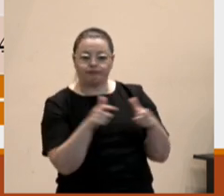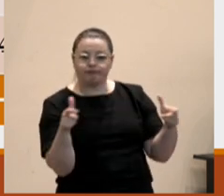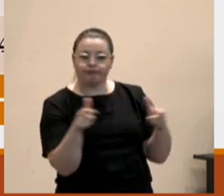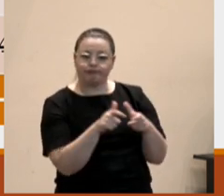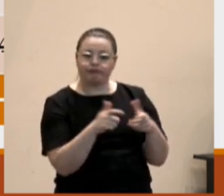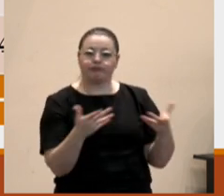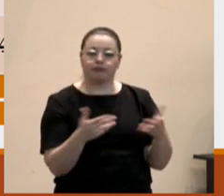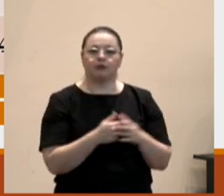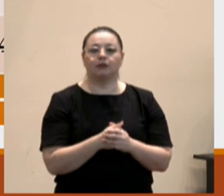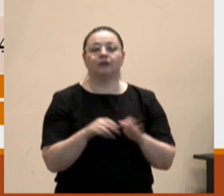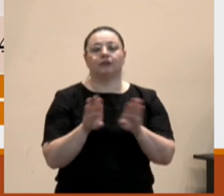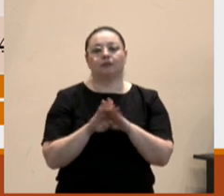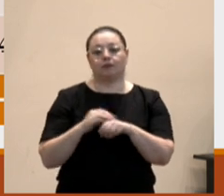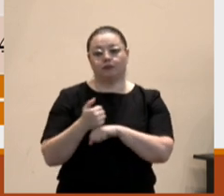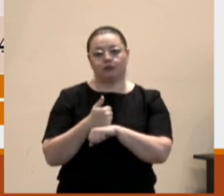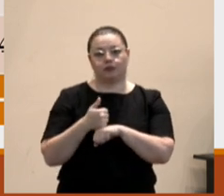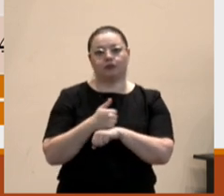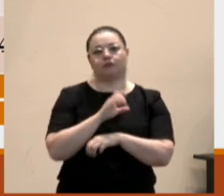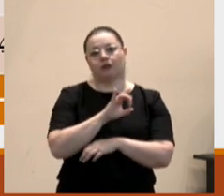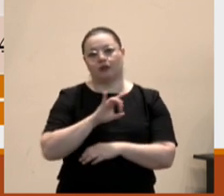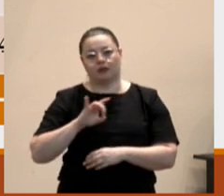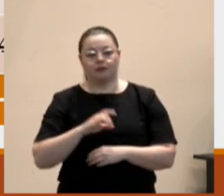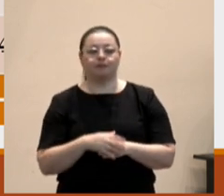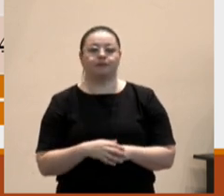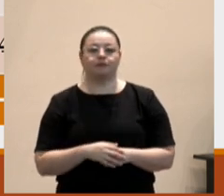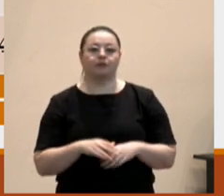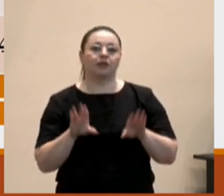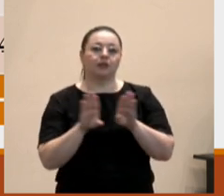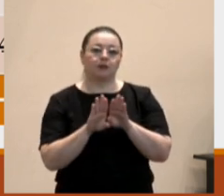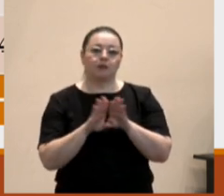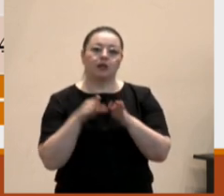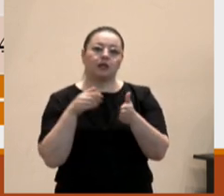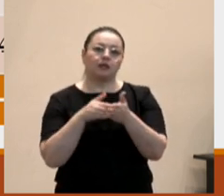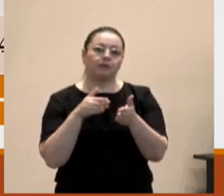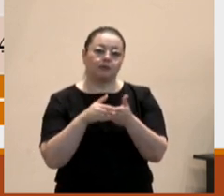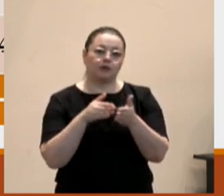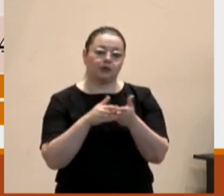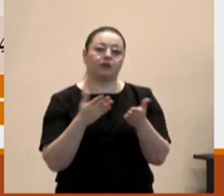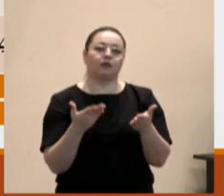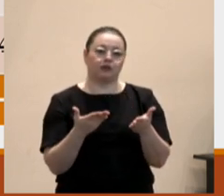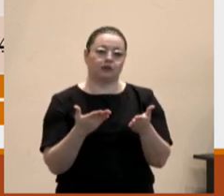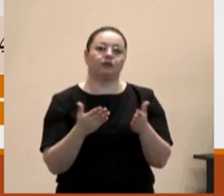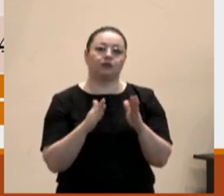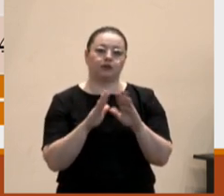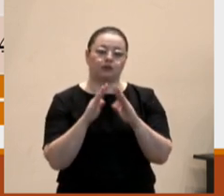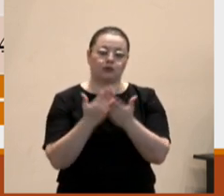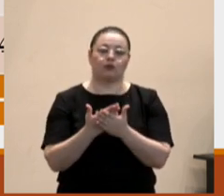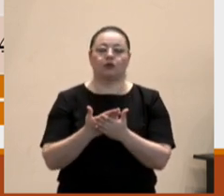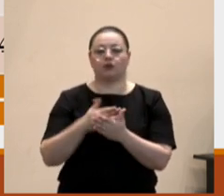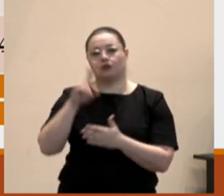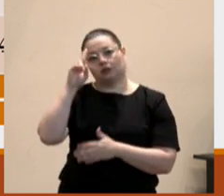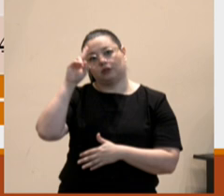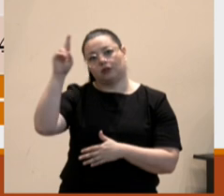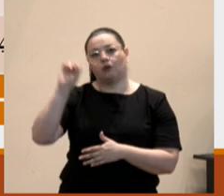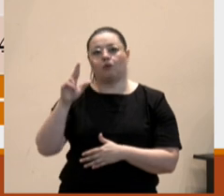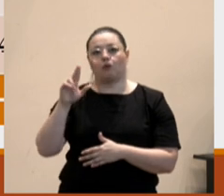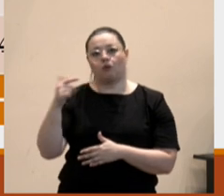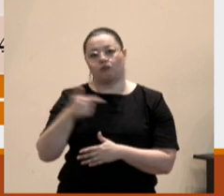por matrícula também, o máximo por escola na direção, na vice-direção e para a